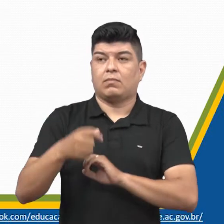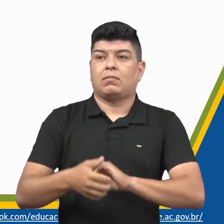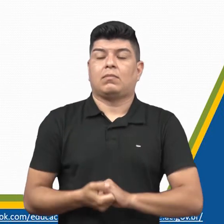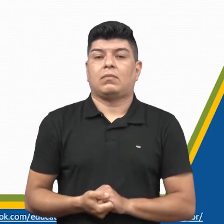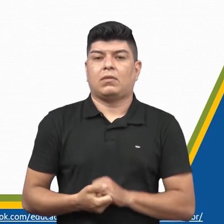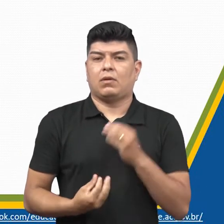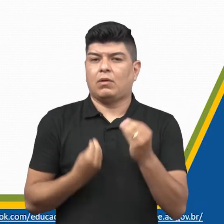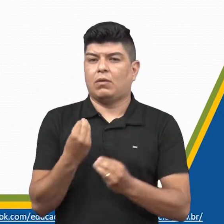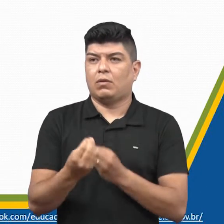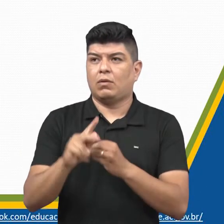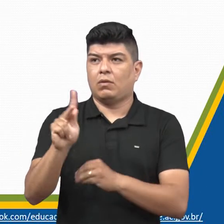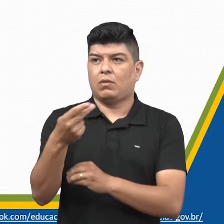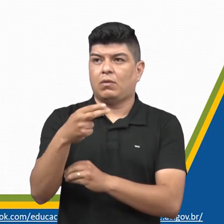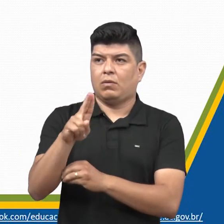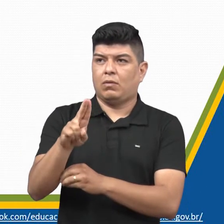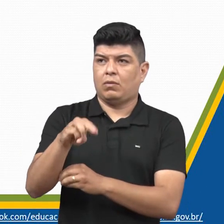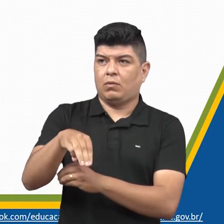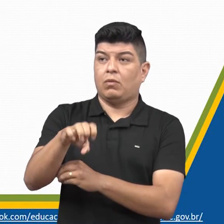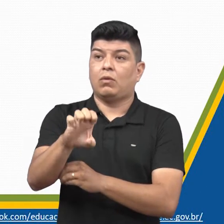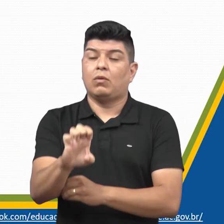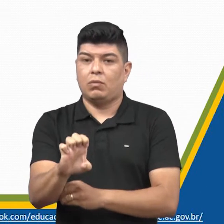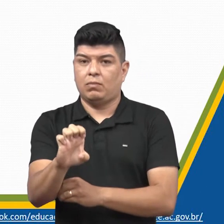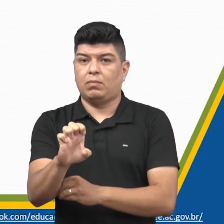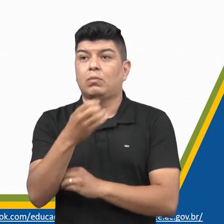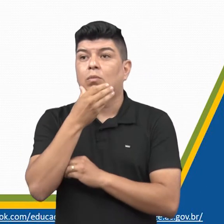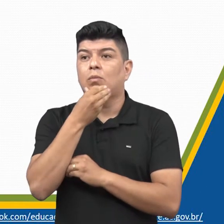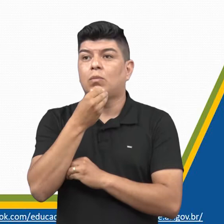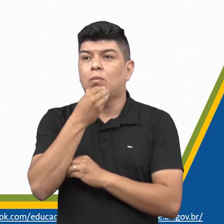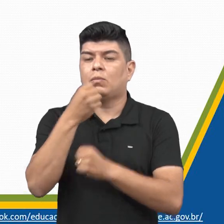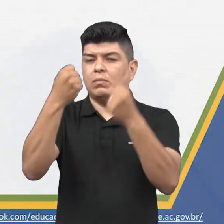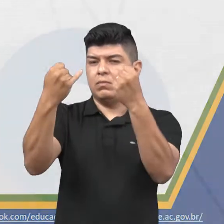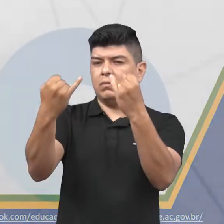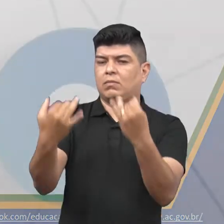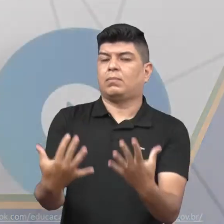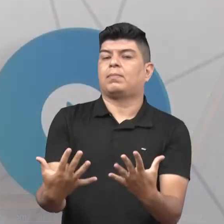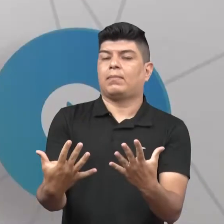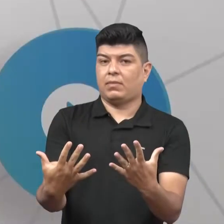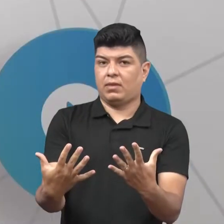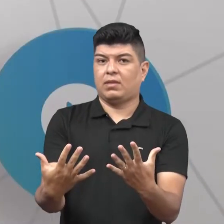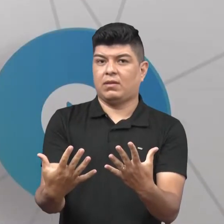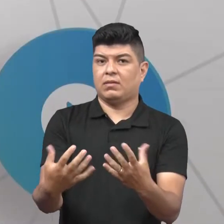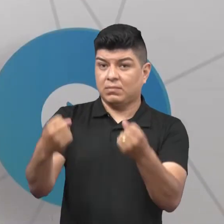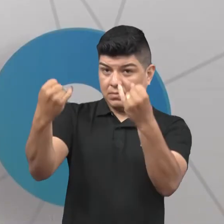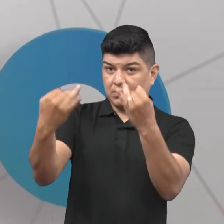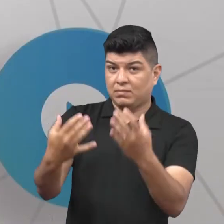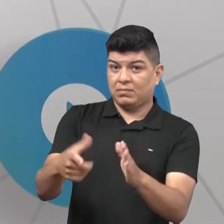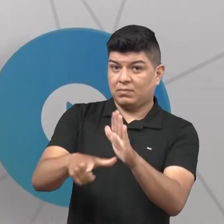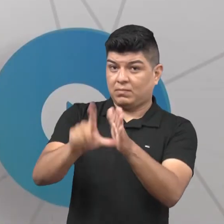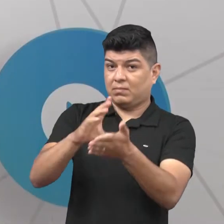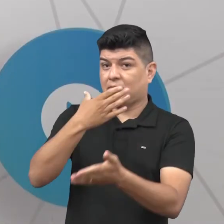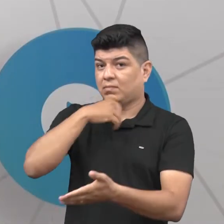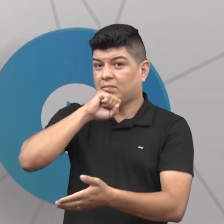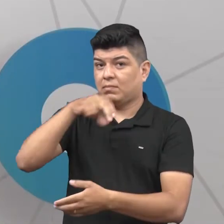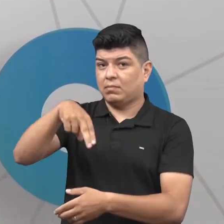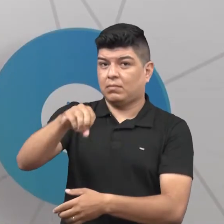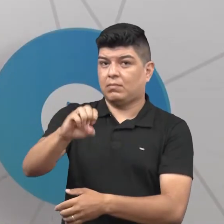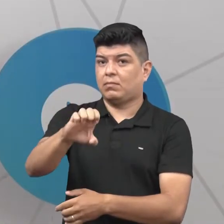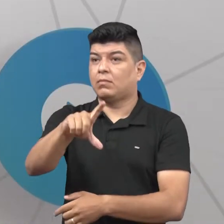Como Hume explicaria a figura do centauro? Como assim? Lembra que eu falei do Papai Noel?